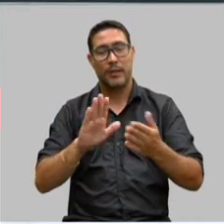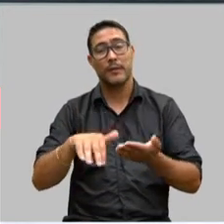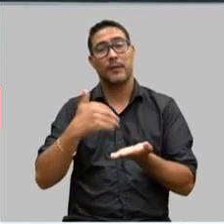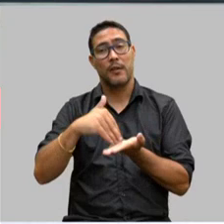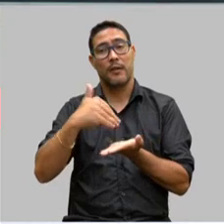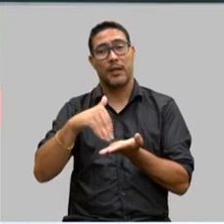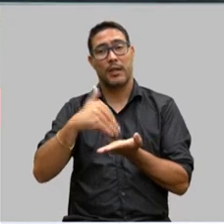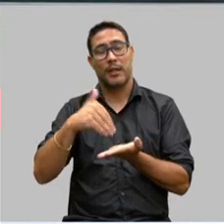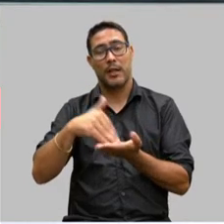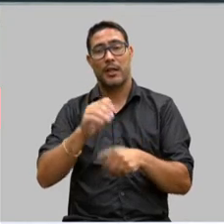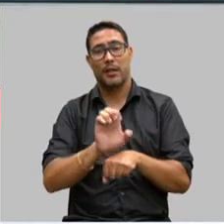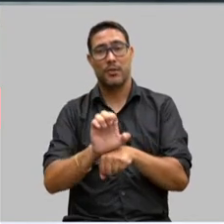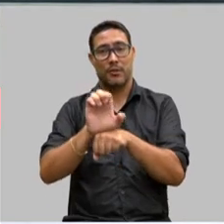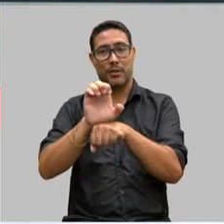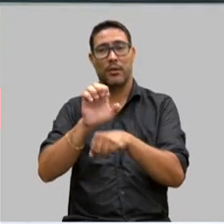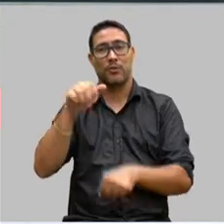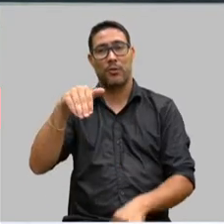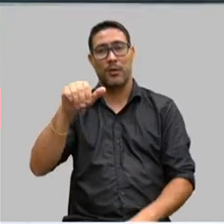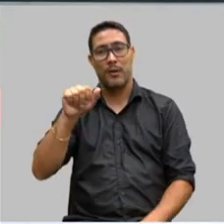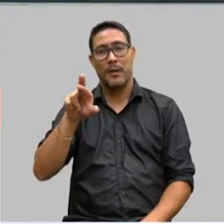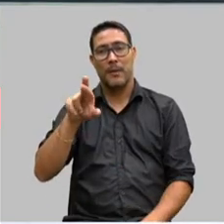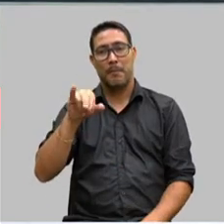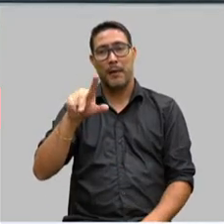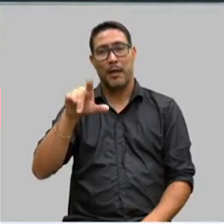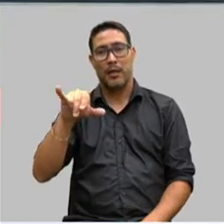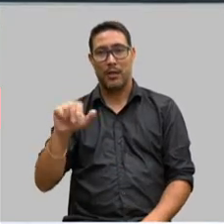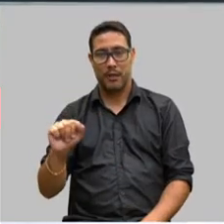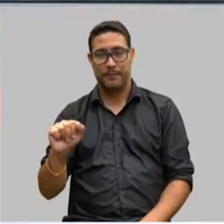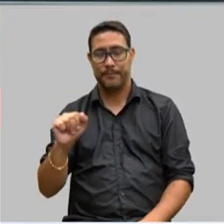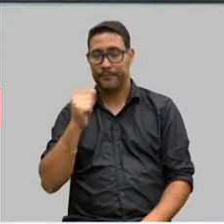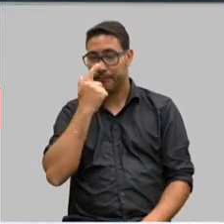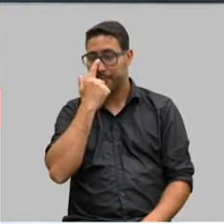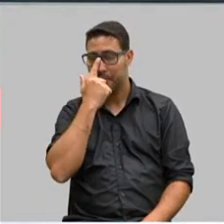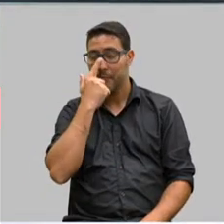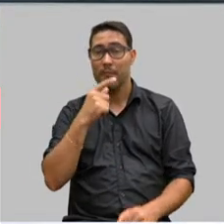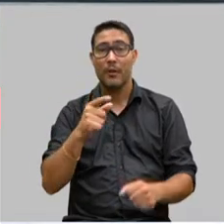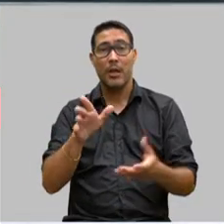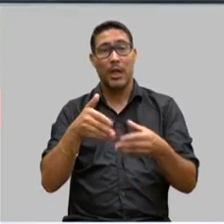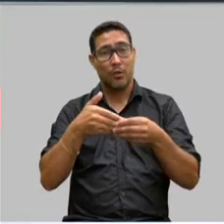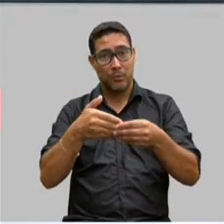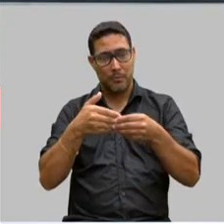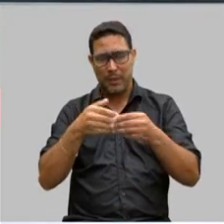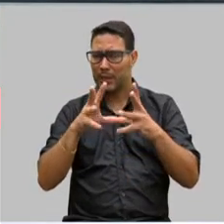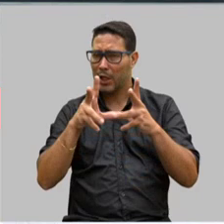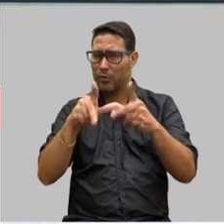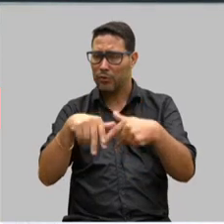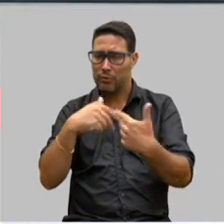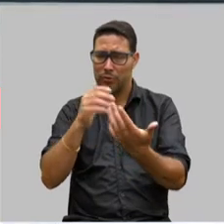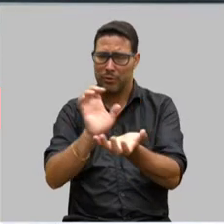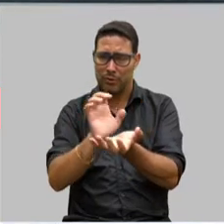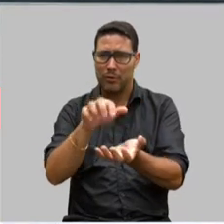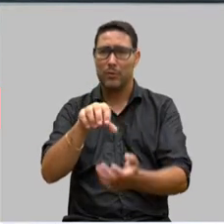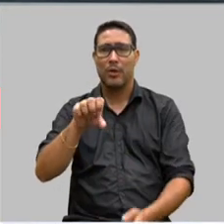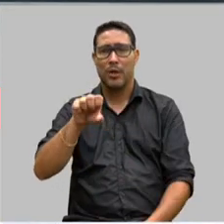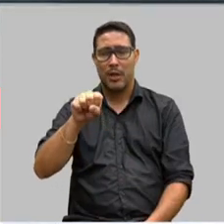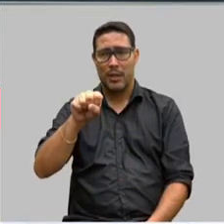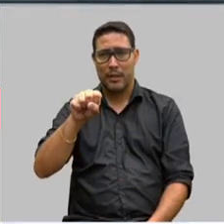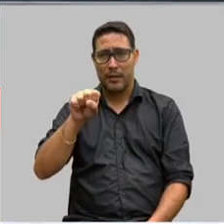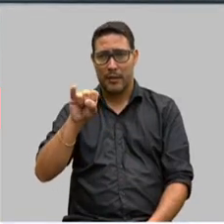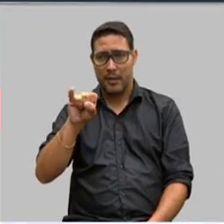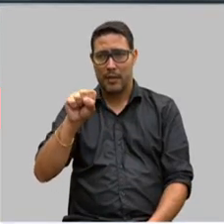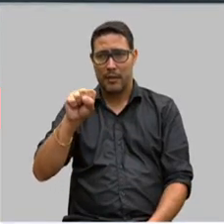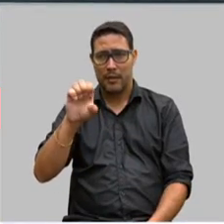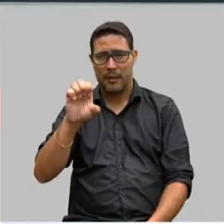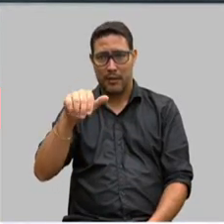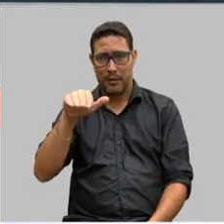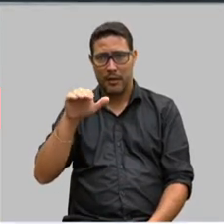de Estado, Marília. Na pessoa dela, cumprimentar todos os membros do SISEMA que fazem do seu trabalho diário,